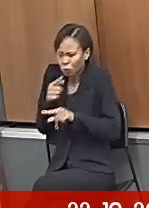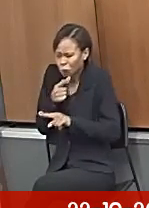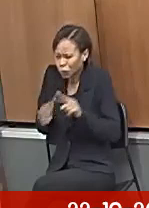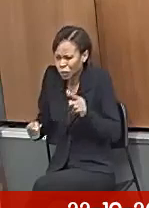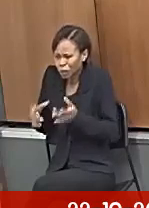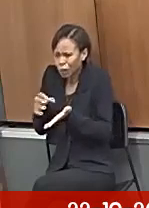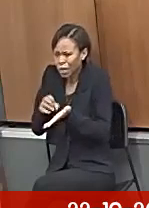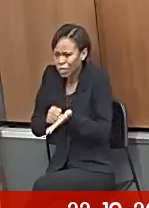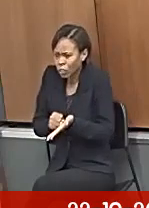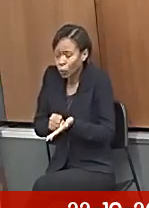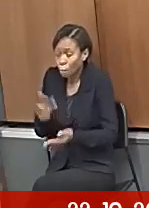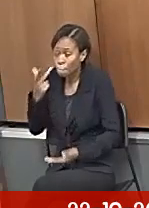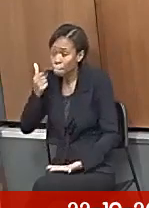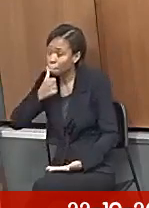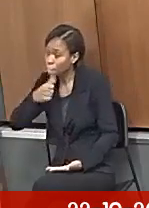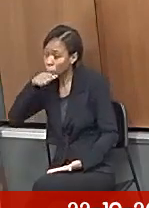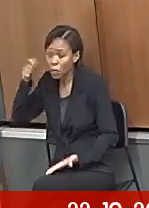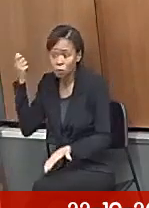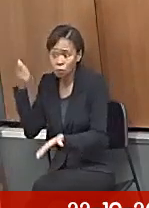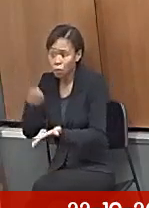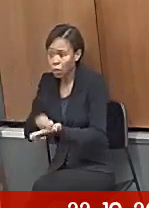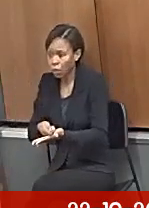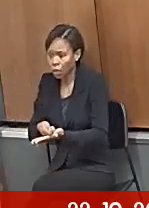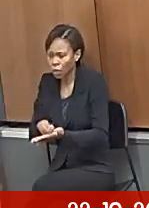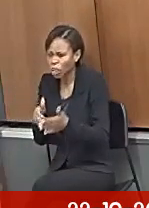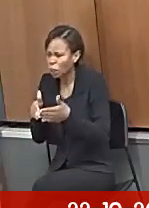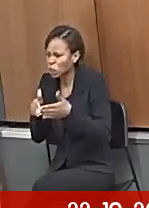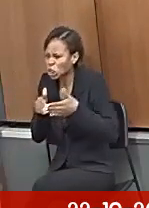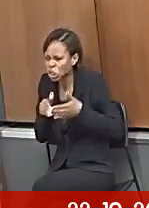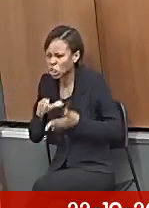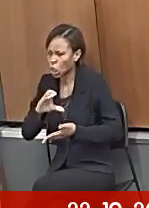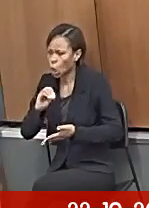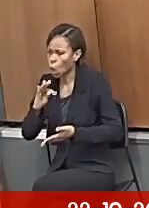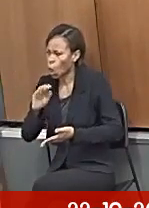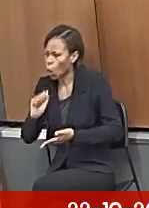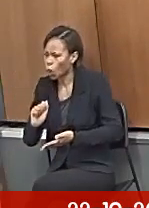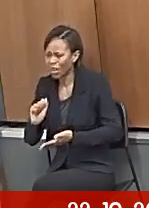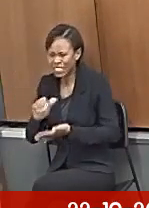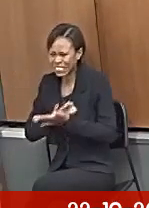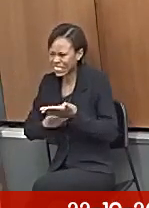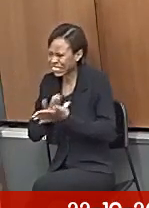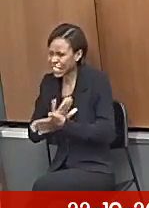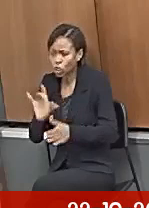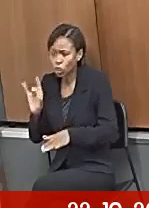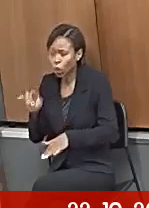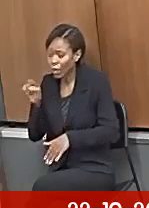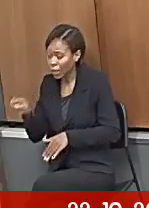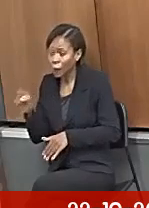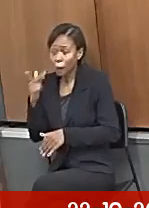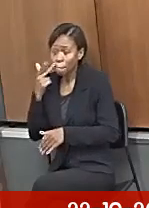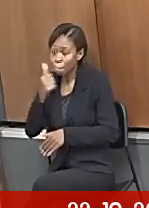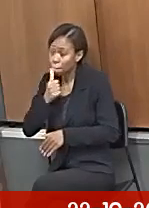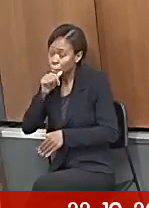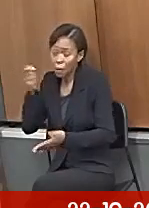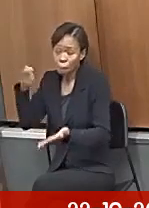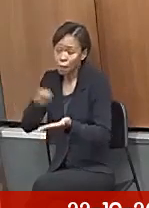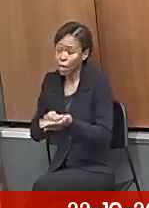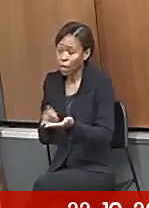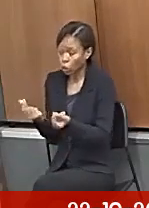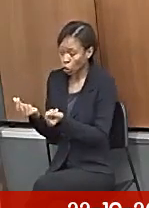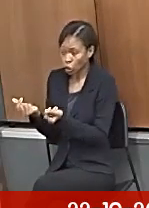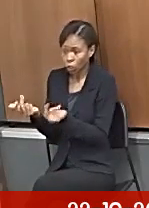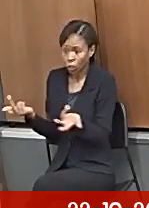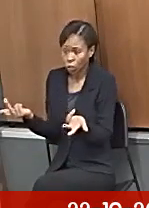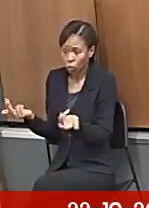querem pagar. Não está pedindo, não é cota, não está atrás de cota, de nada, quer pagar. O dinheiro é o mesmo.